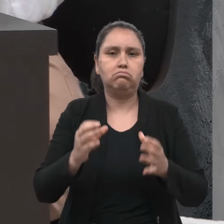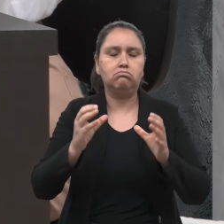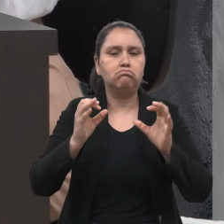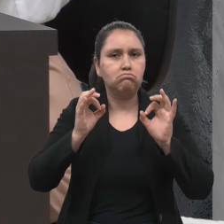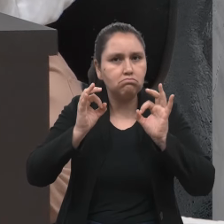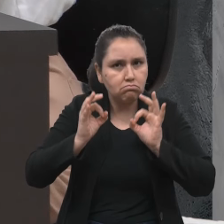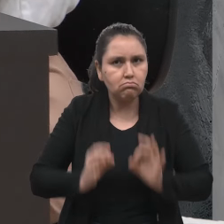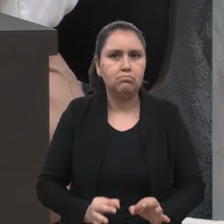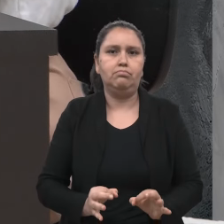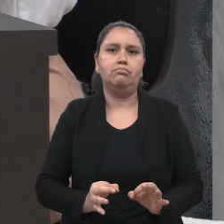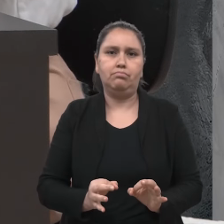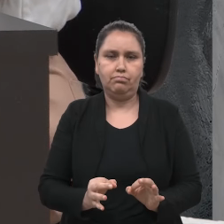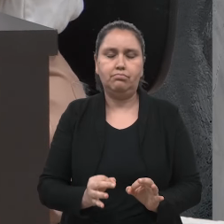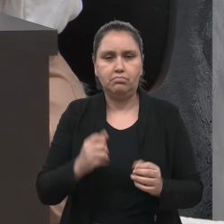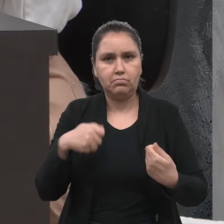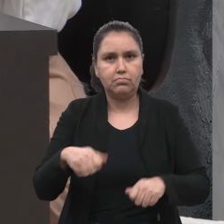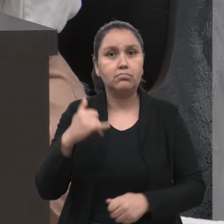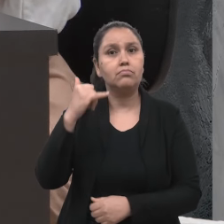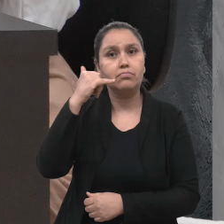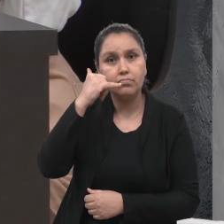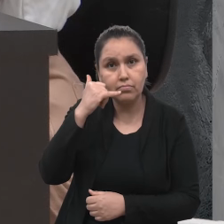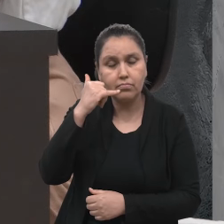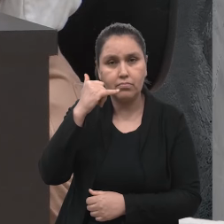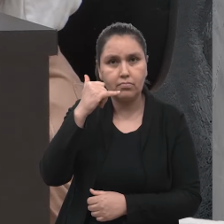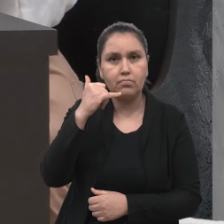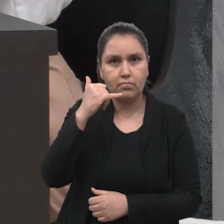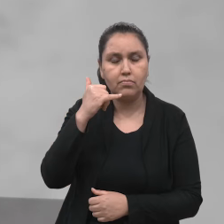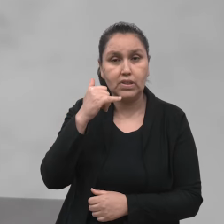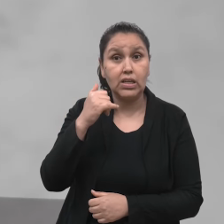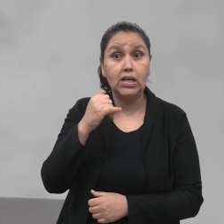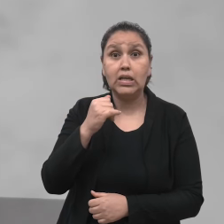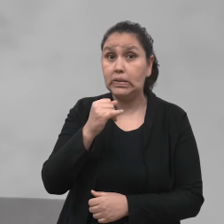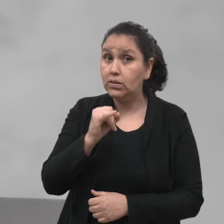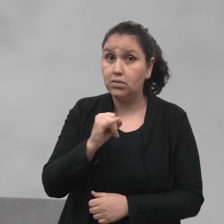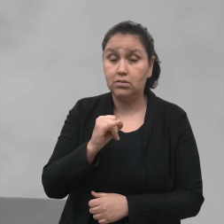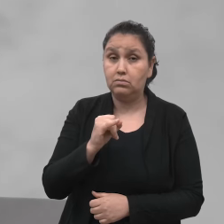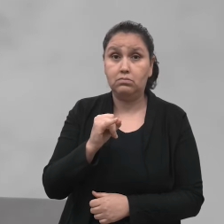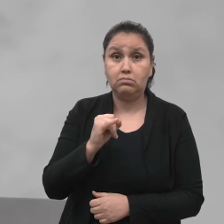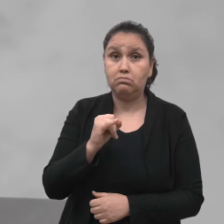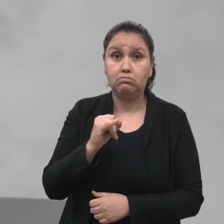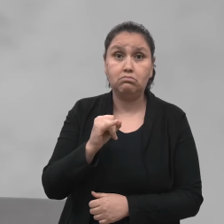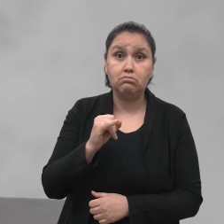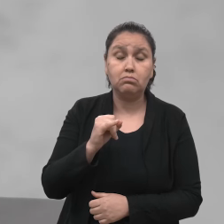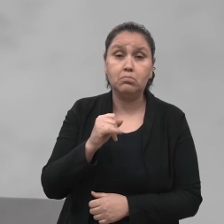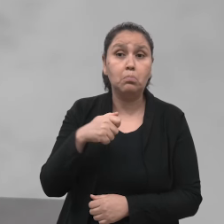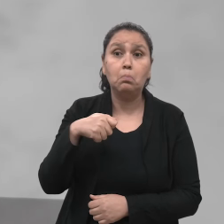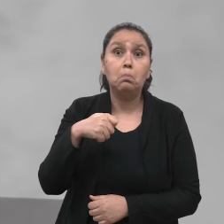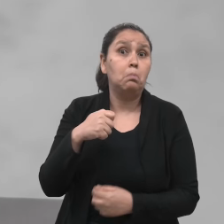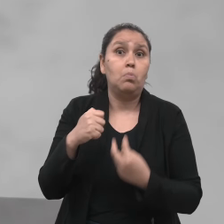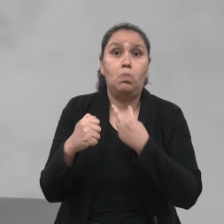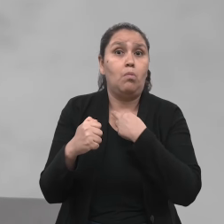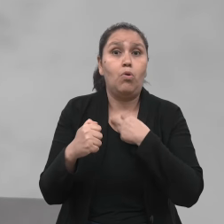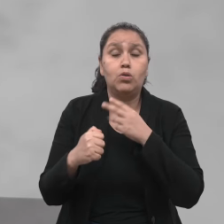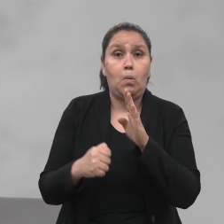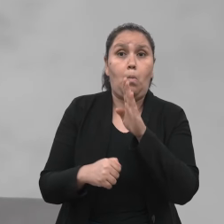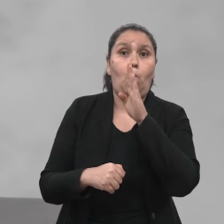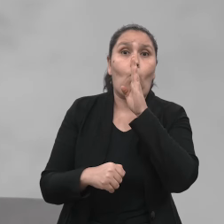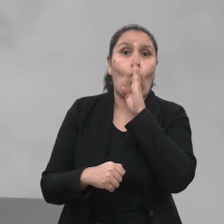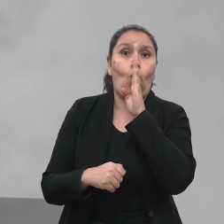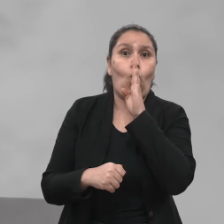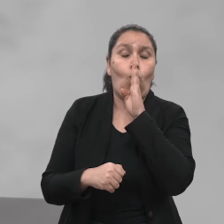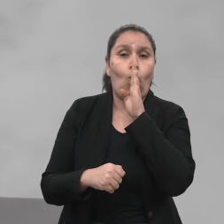certo. Então, se uma mulher tem risco iminente, a gente liga. Se ela não está, então eu entro, né, nesse lugar. Eu não posso querer nem na omissão e